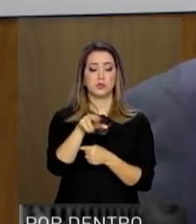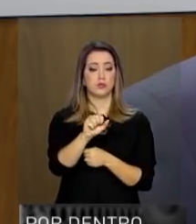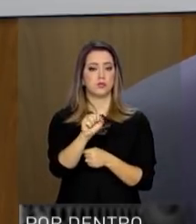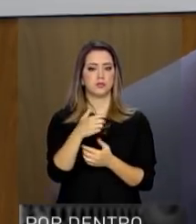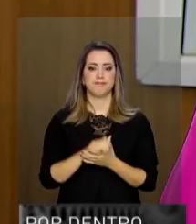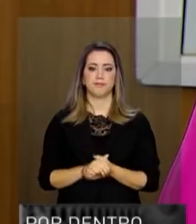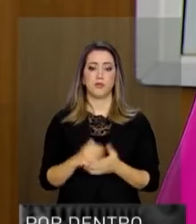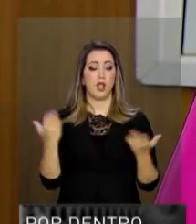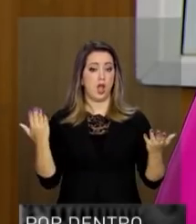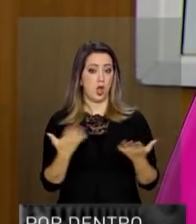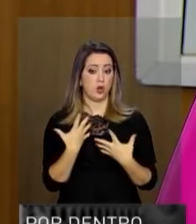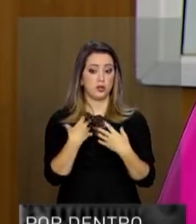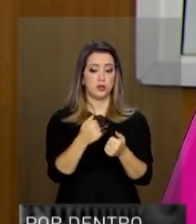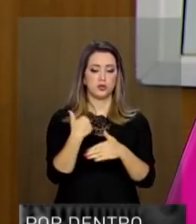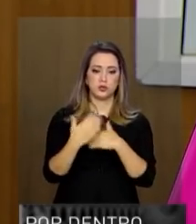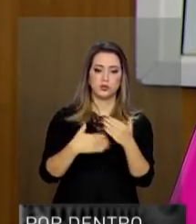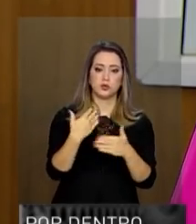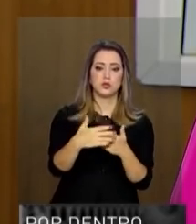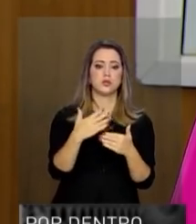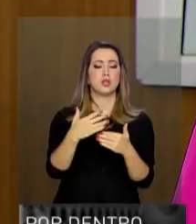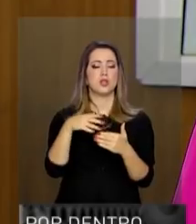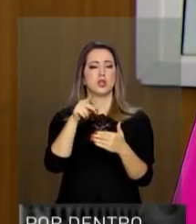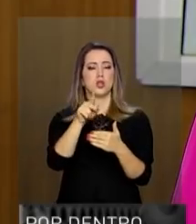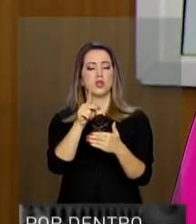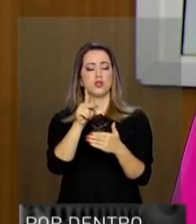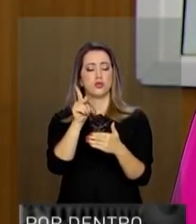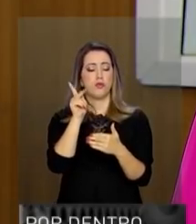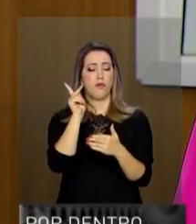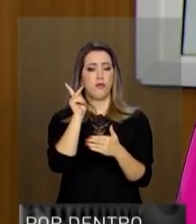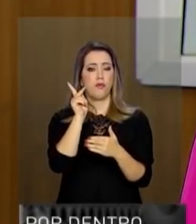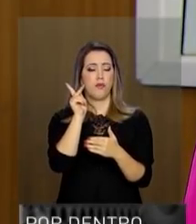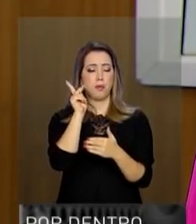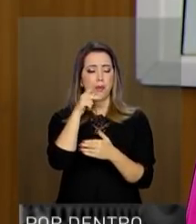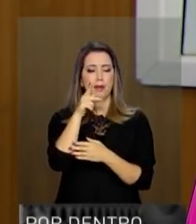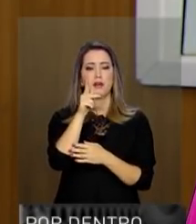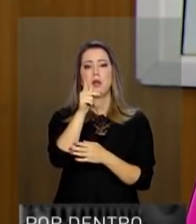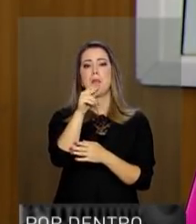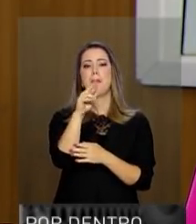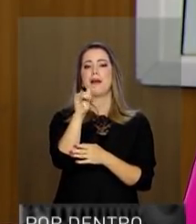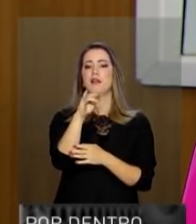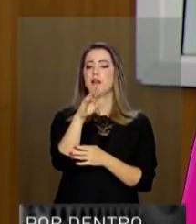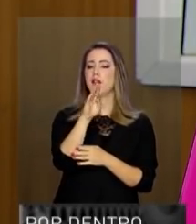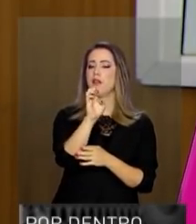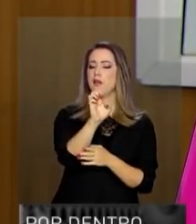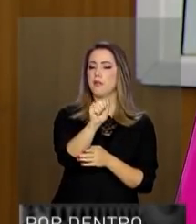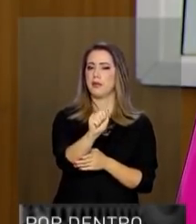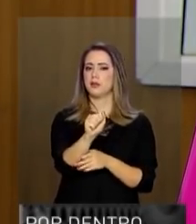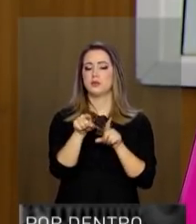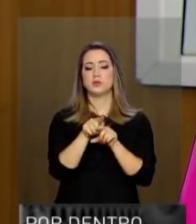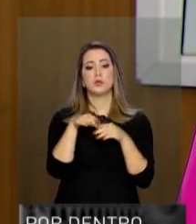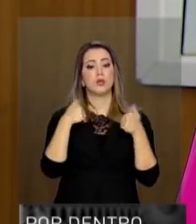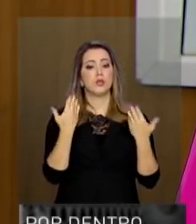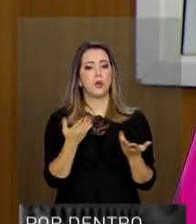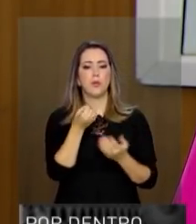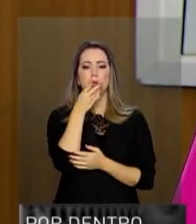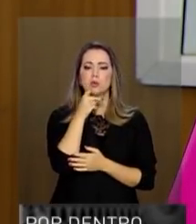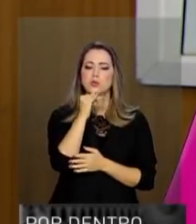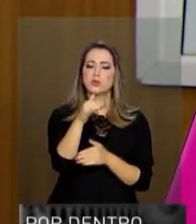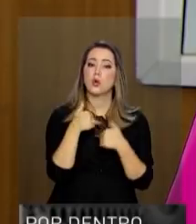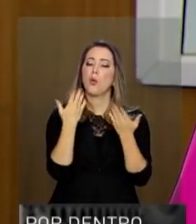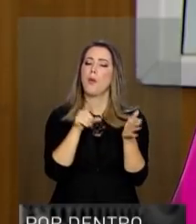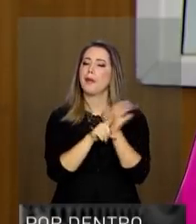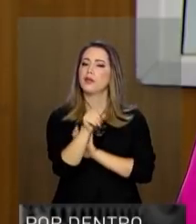segue agora até João Pessoa, na Paraíba. A gente vai conversar com o Ebert Araújo, da CBN de João Pessoa. Olá, Ebert, muito bom dia para você. Qual é a